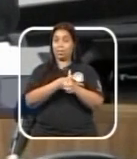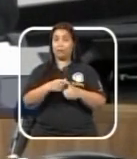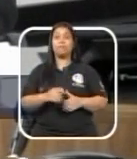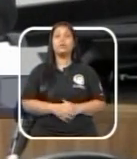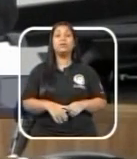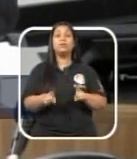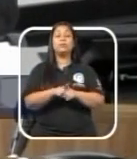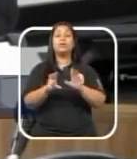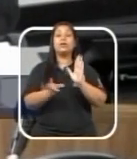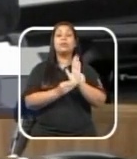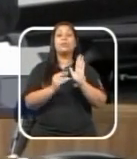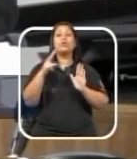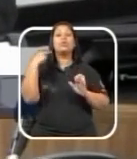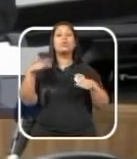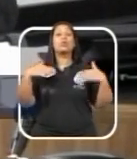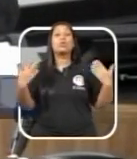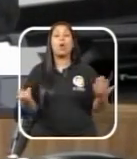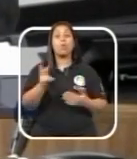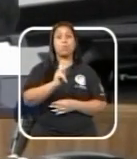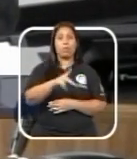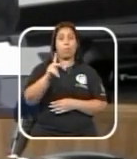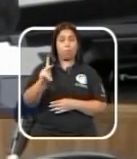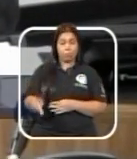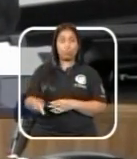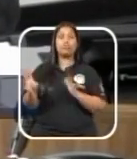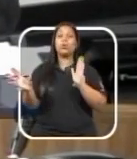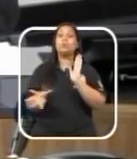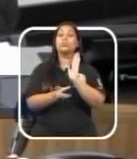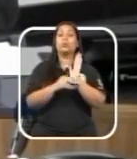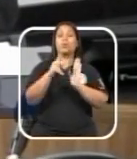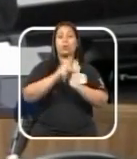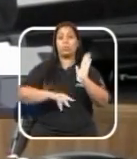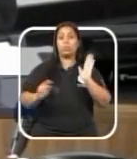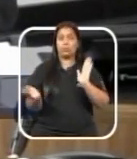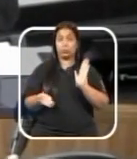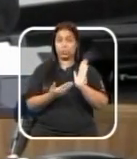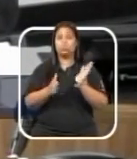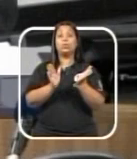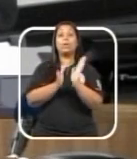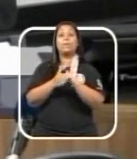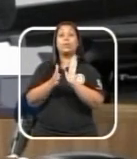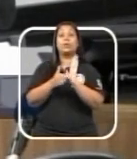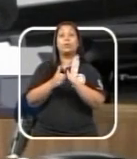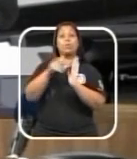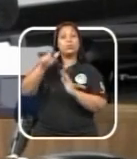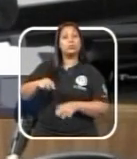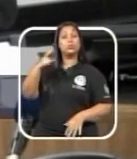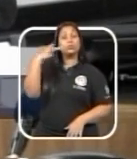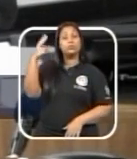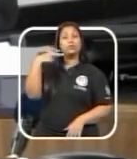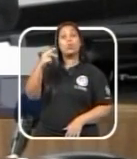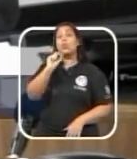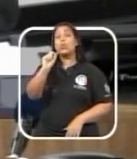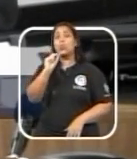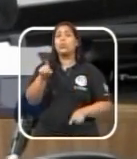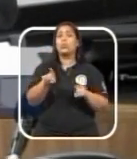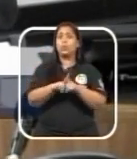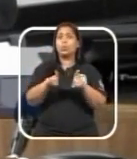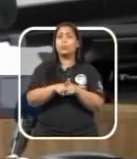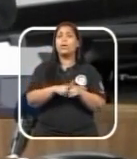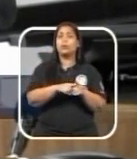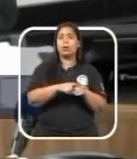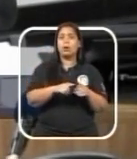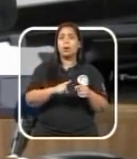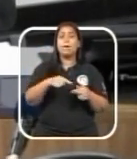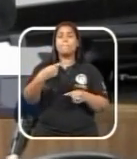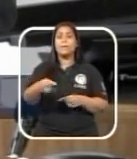emenda de autoria do vereador Renato Pupo, do PSDB, foi incorporada ao projeto. A proposta do parlamentar passa a garantir também a